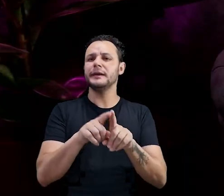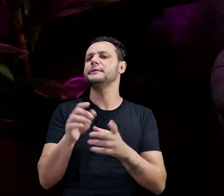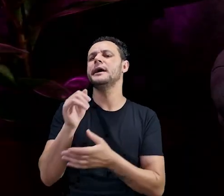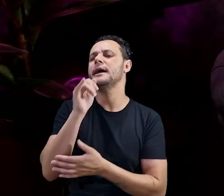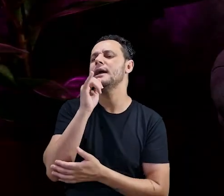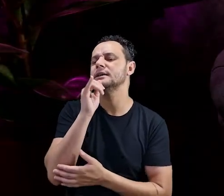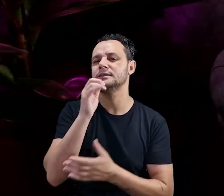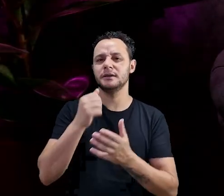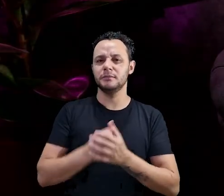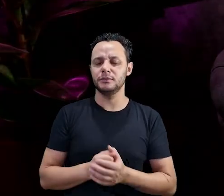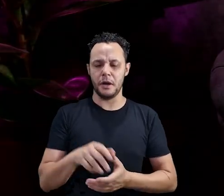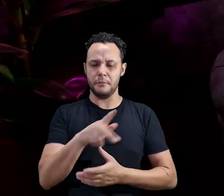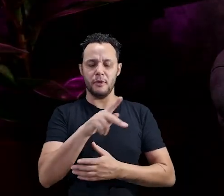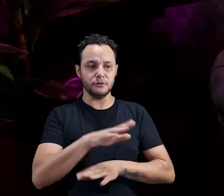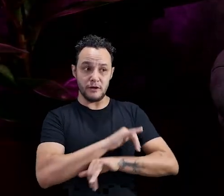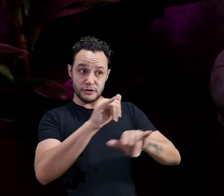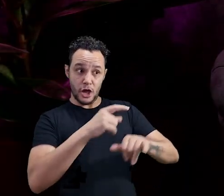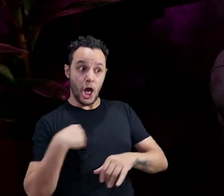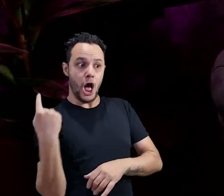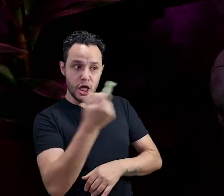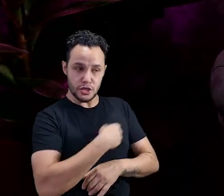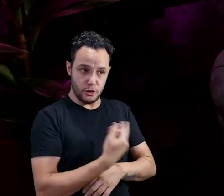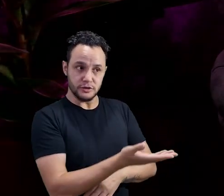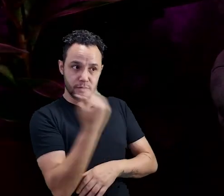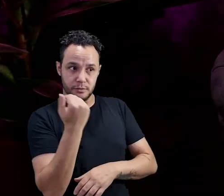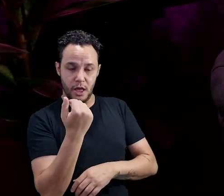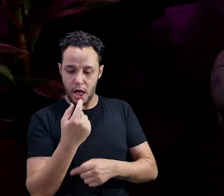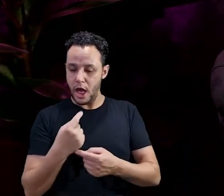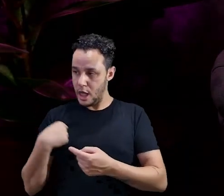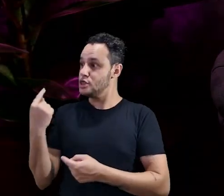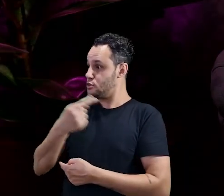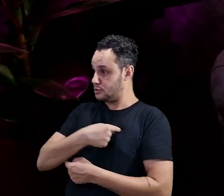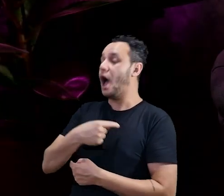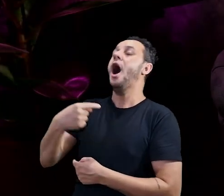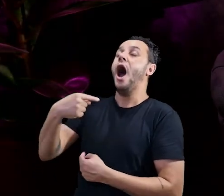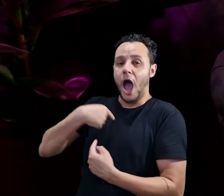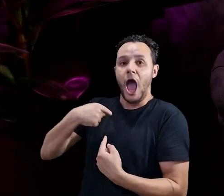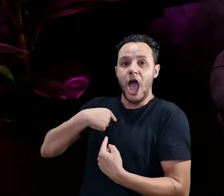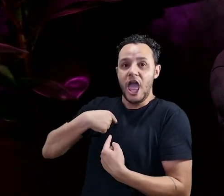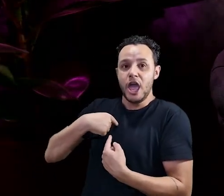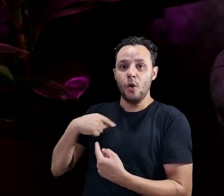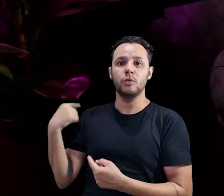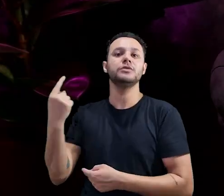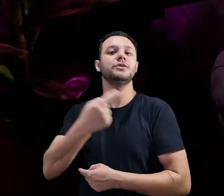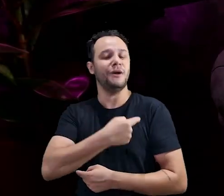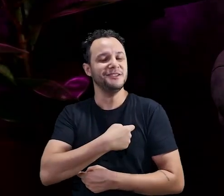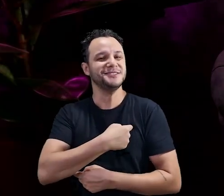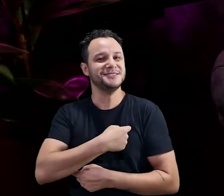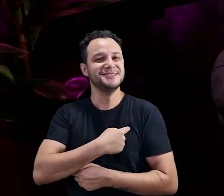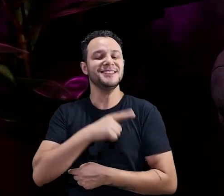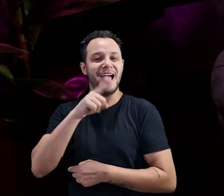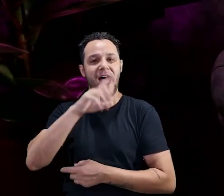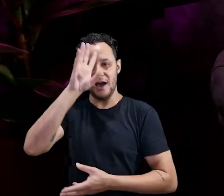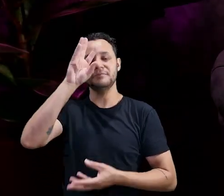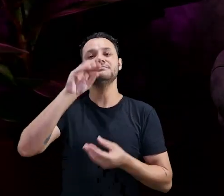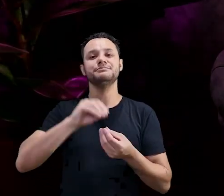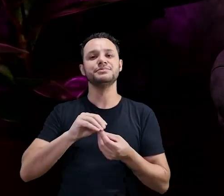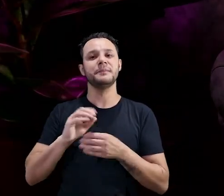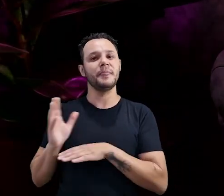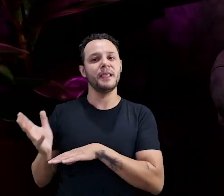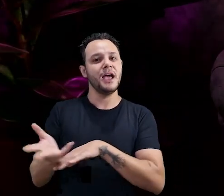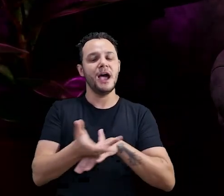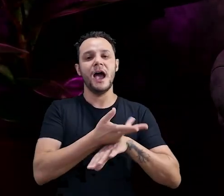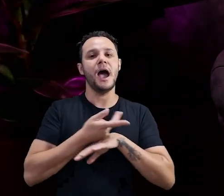comando coletivo que o professor dá, quando o professor fala, pessoal, vamos sair, pessoal sou eu também, né? Então, todas